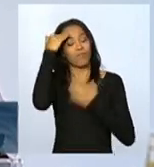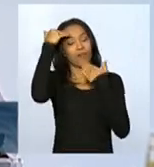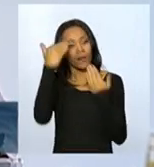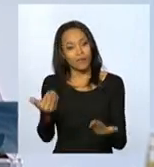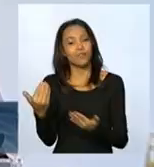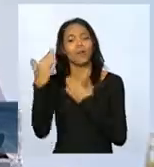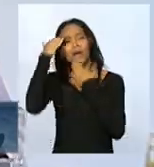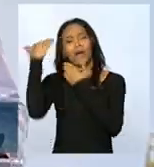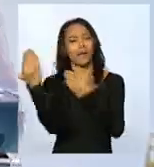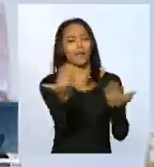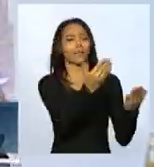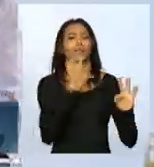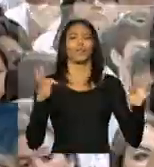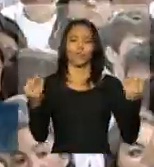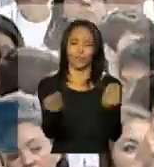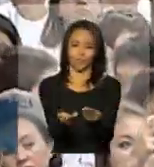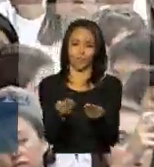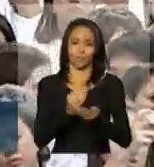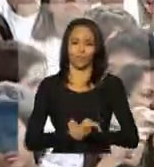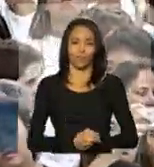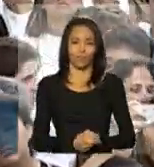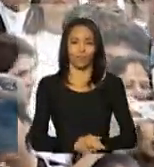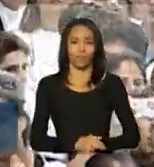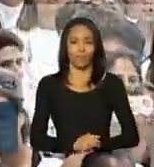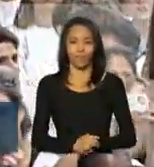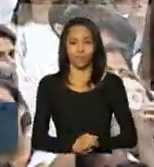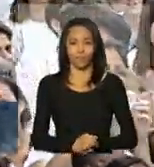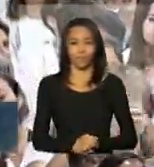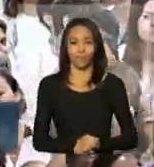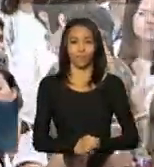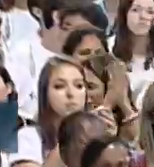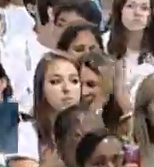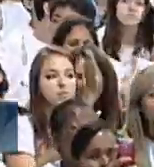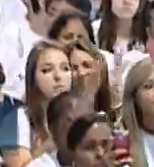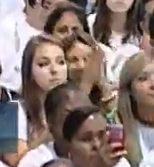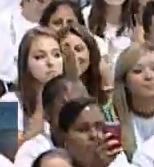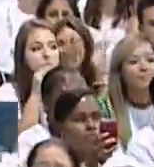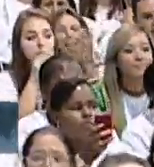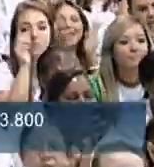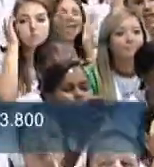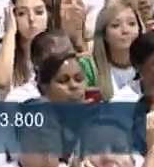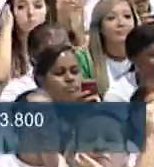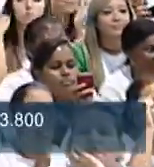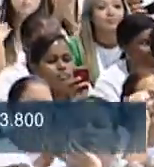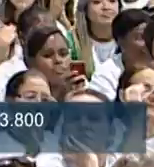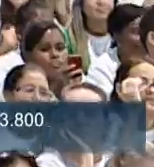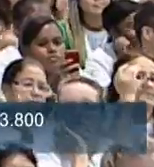muito obrigado a todos.